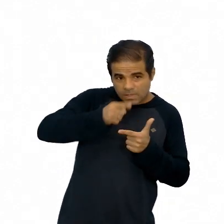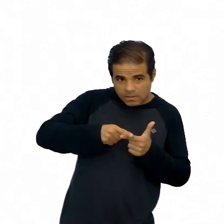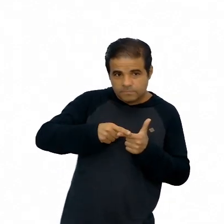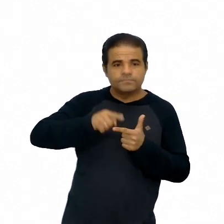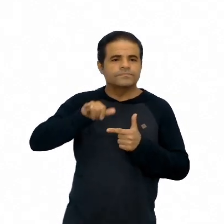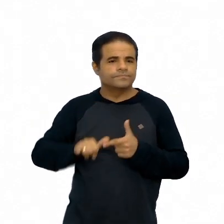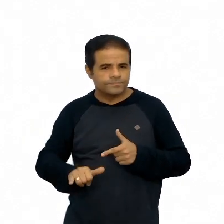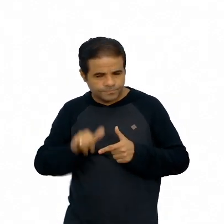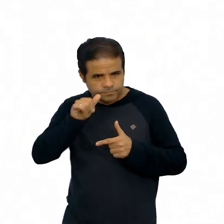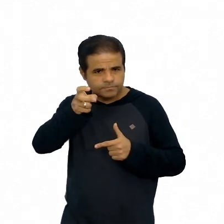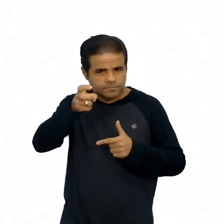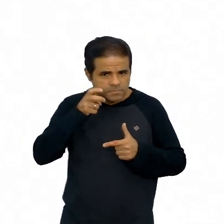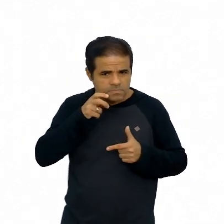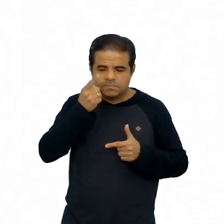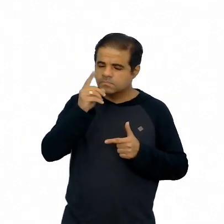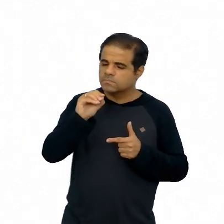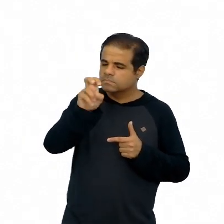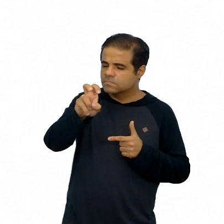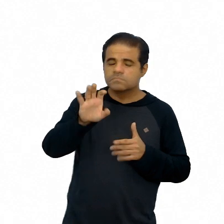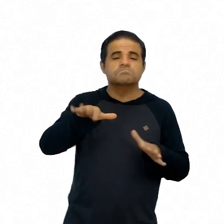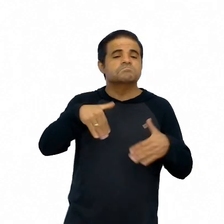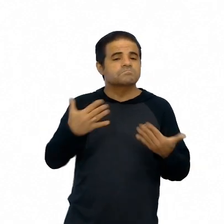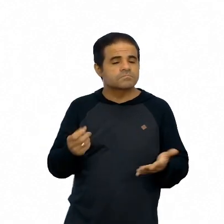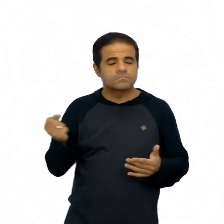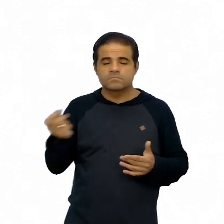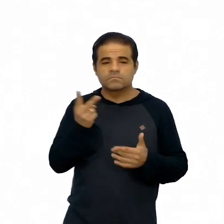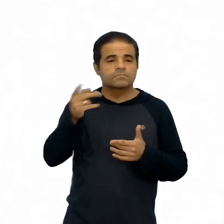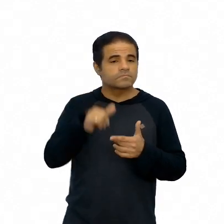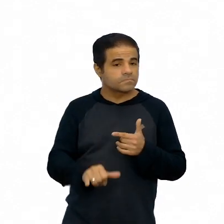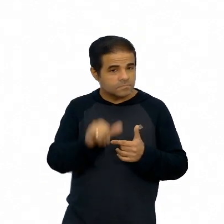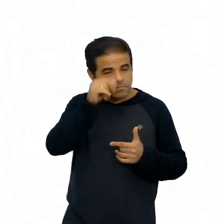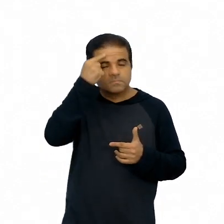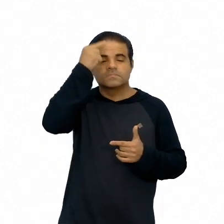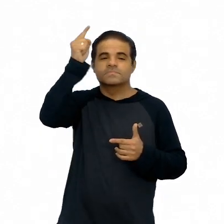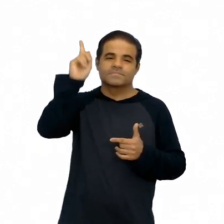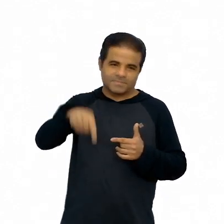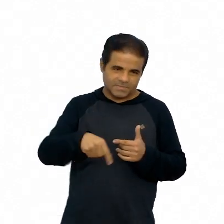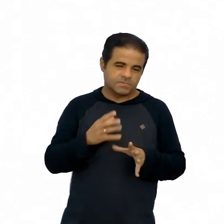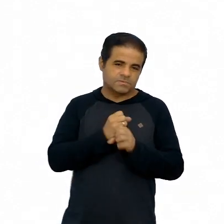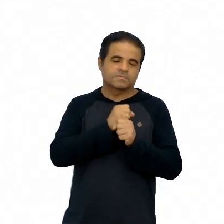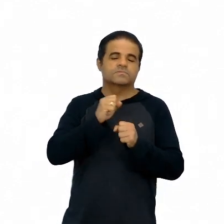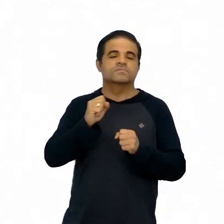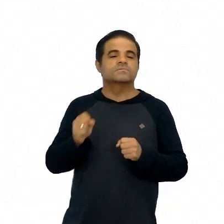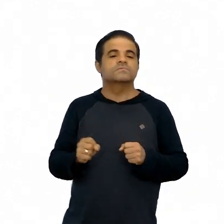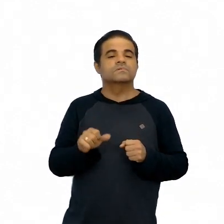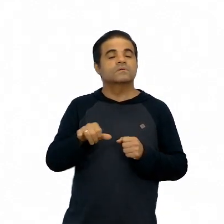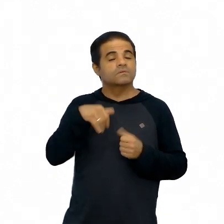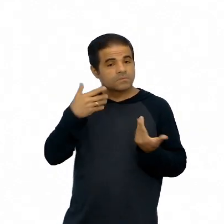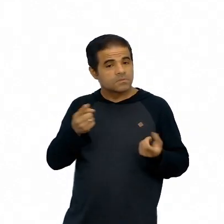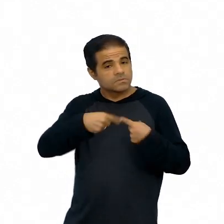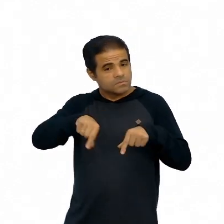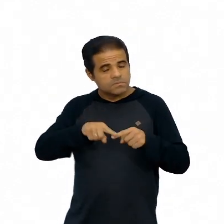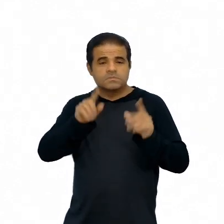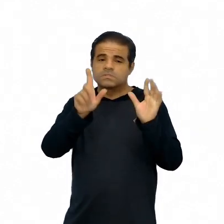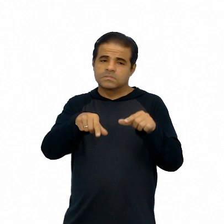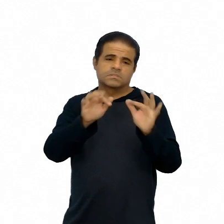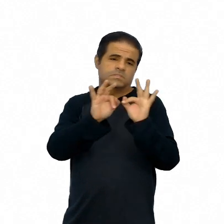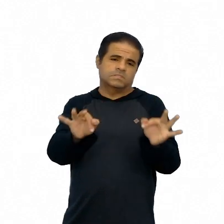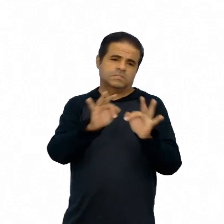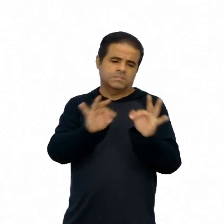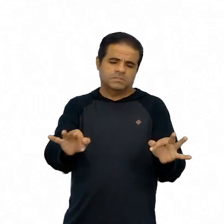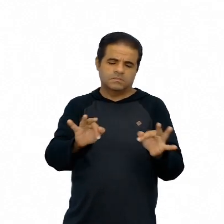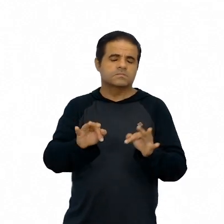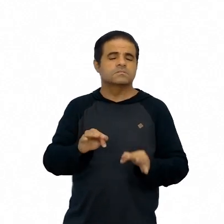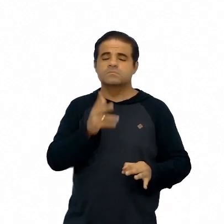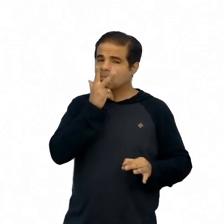ângulo X vale 105, qual que é o valor do ângulo Y? Aí eu lembro quanto que vale o valor do ângulo Y. Para a gente é muito simples isso,